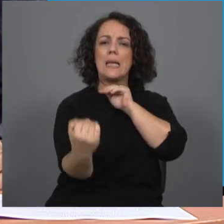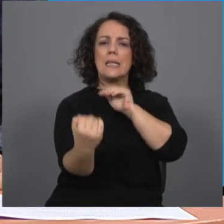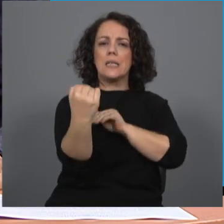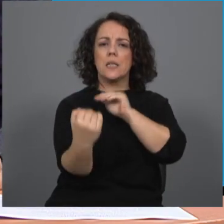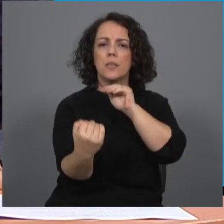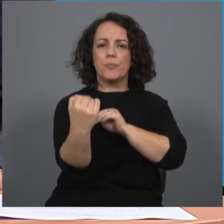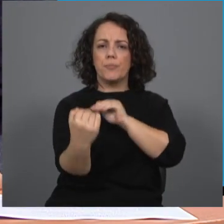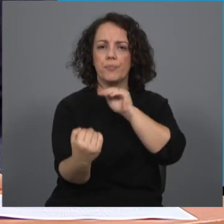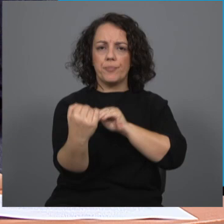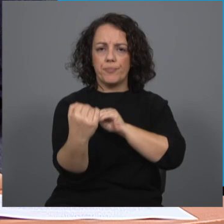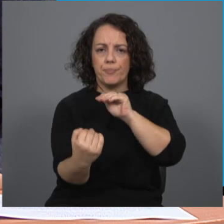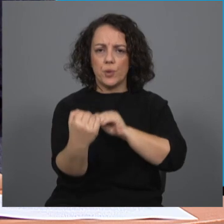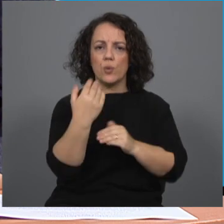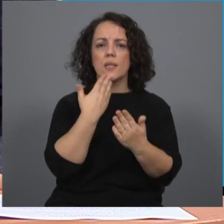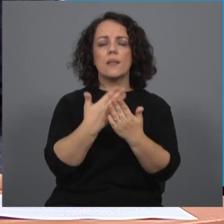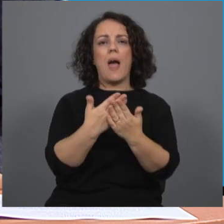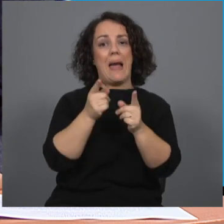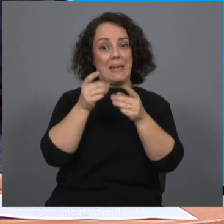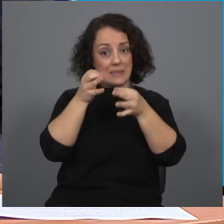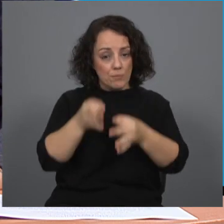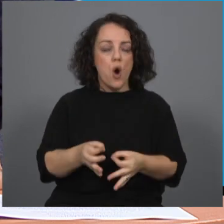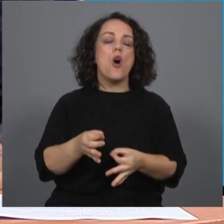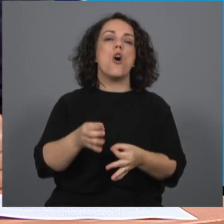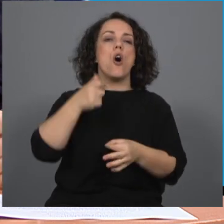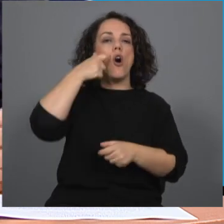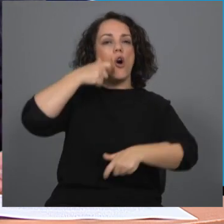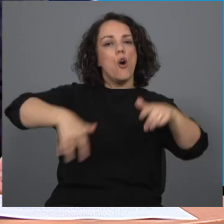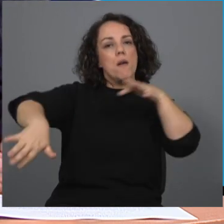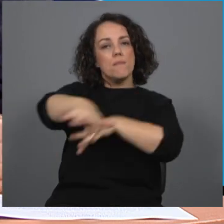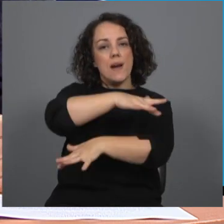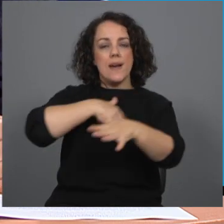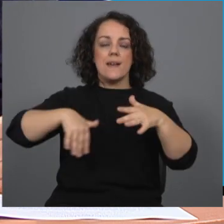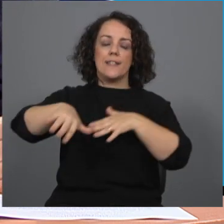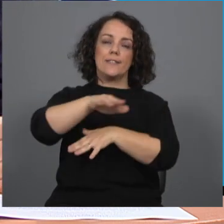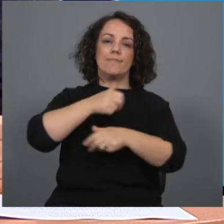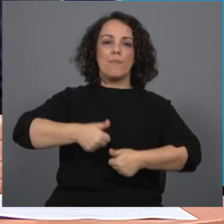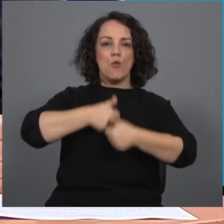permitam uma humanidade mais